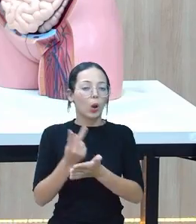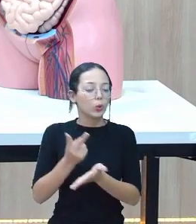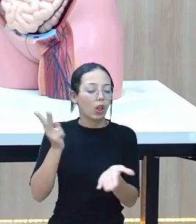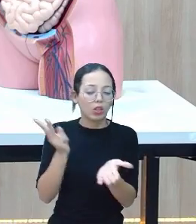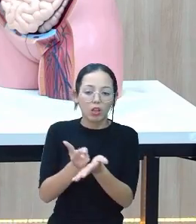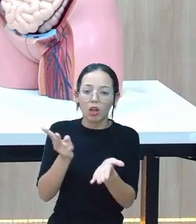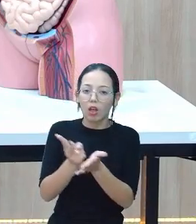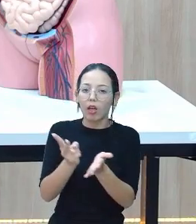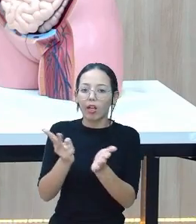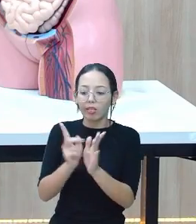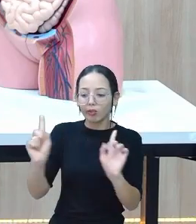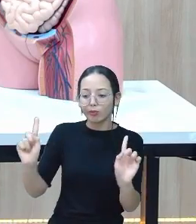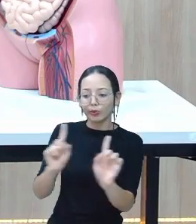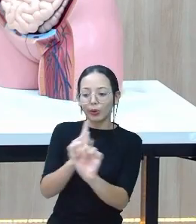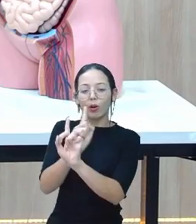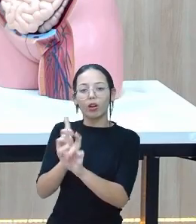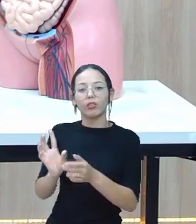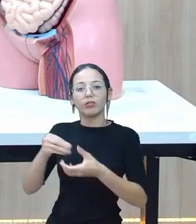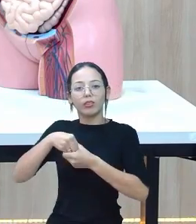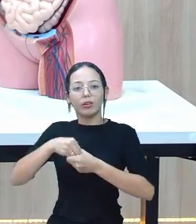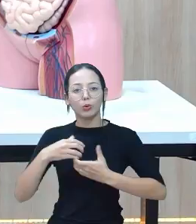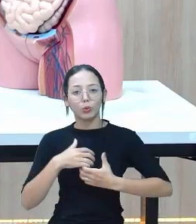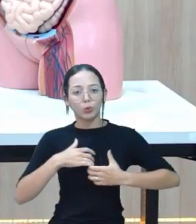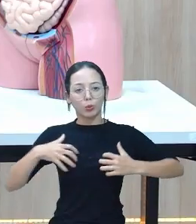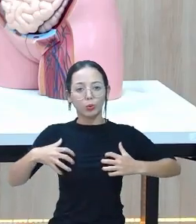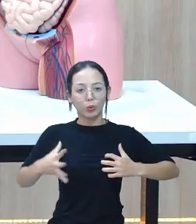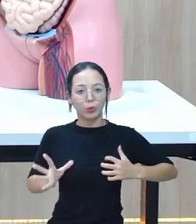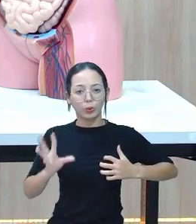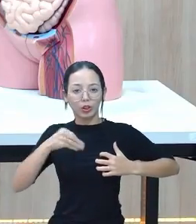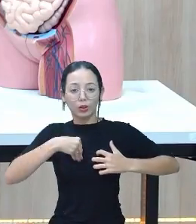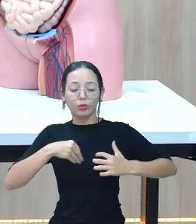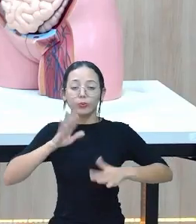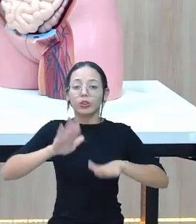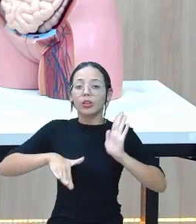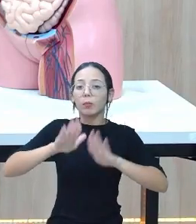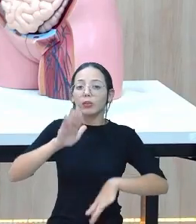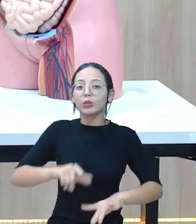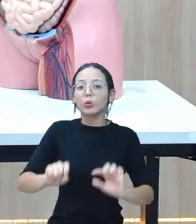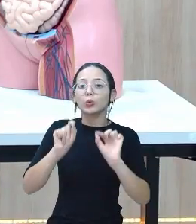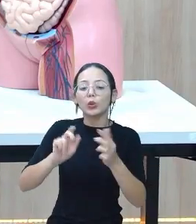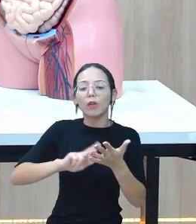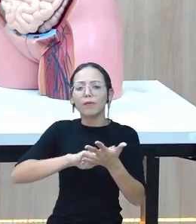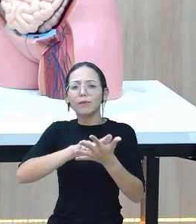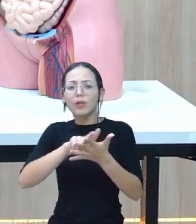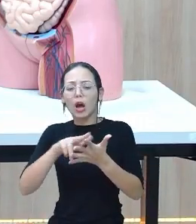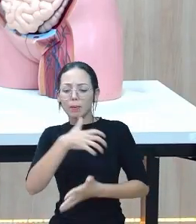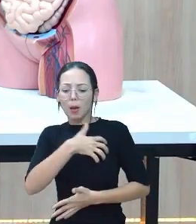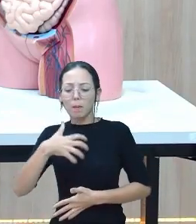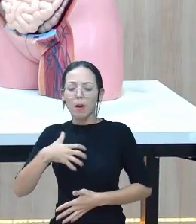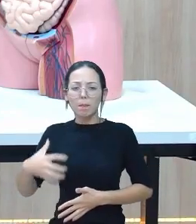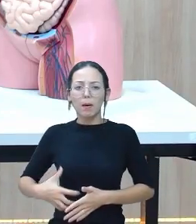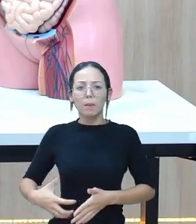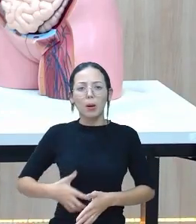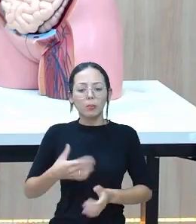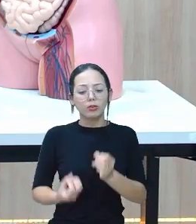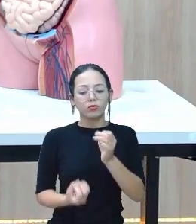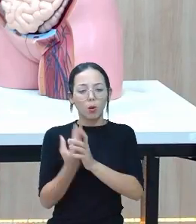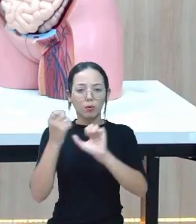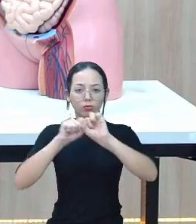acontece, toda essa troca, nos nossos pulmões, dependendo de vários órgãos, para formar o